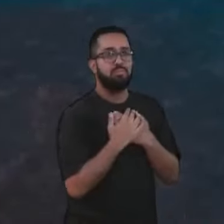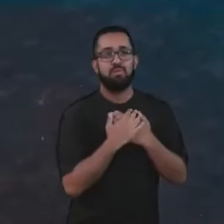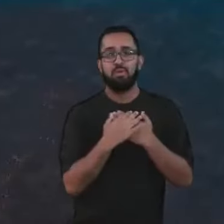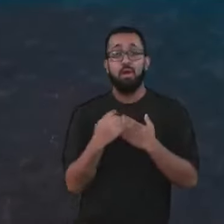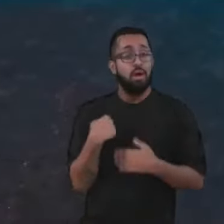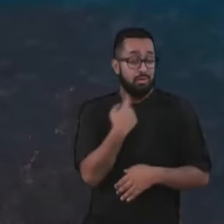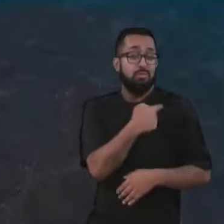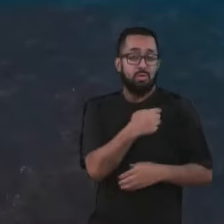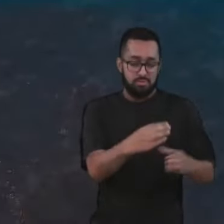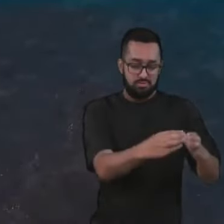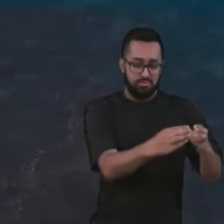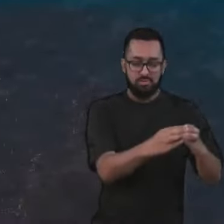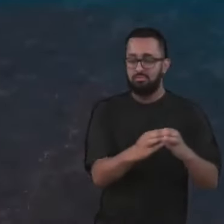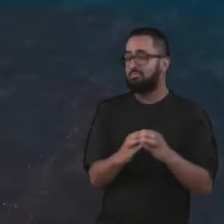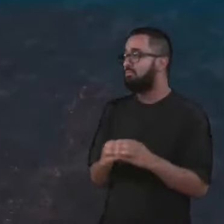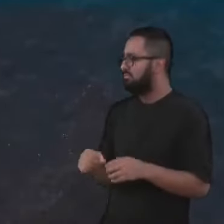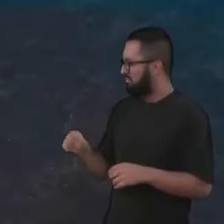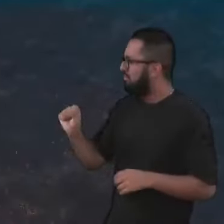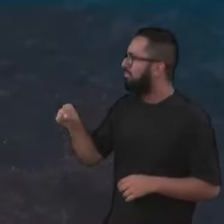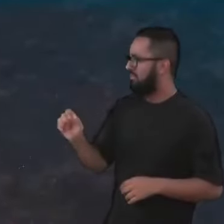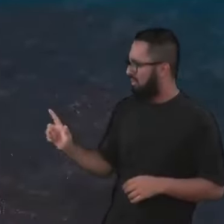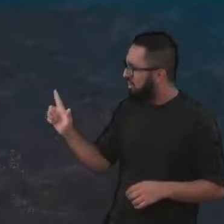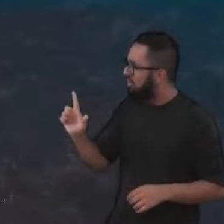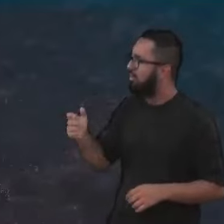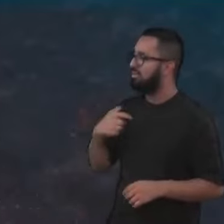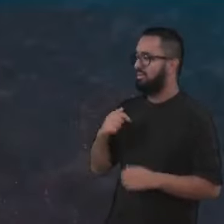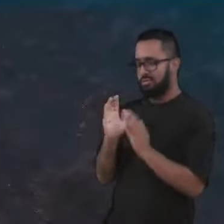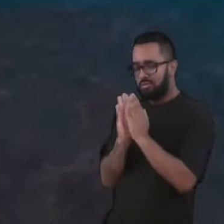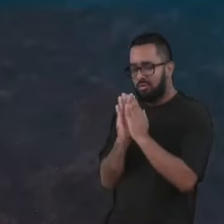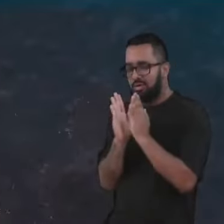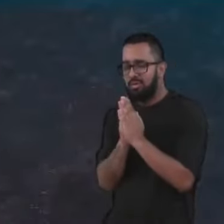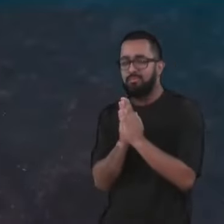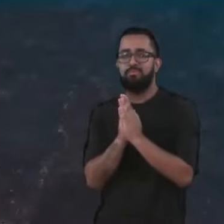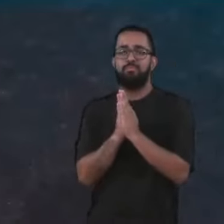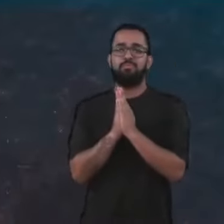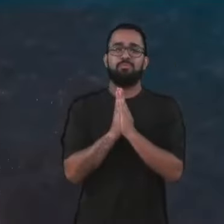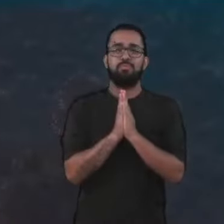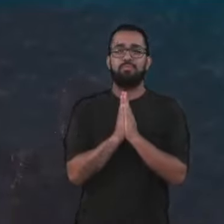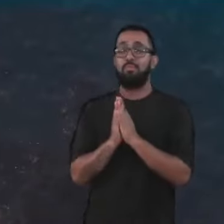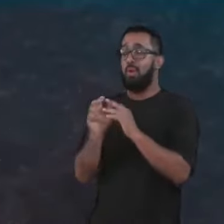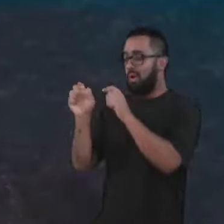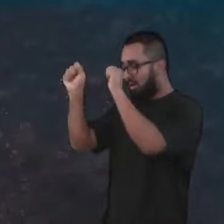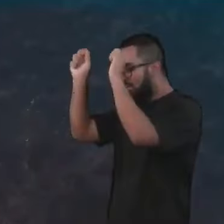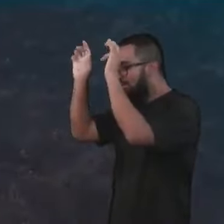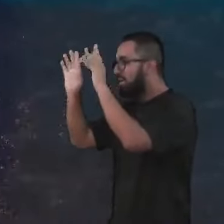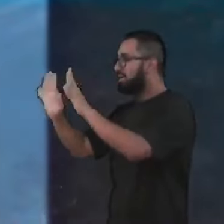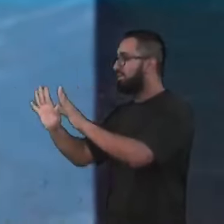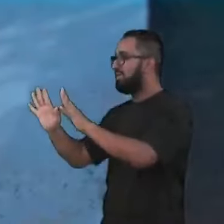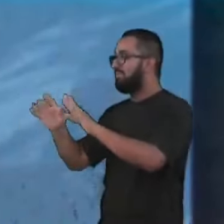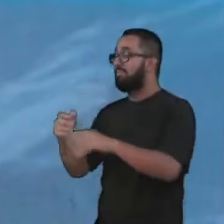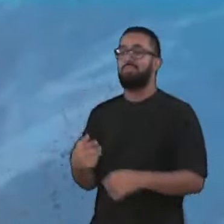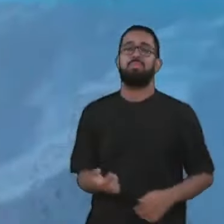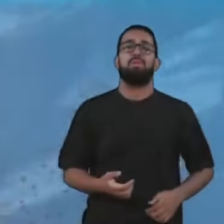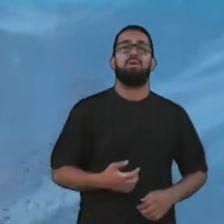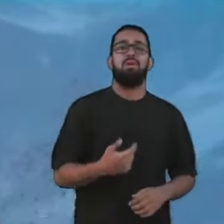nós oramos ali, e mais uma vez meu coração sentiu de alegria. Sabe por quê,